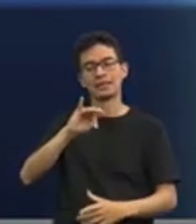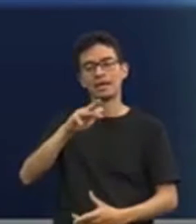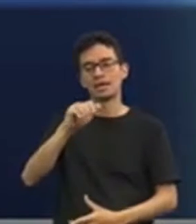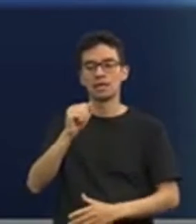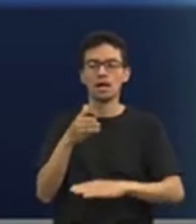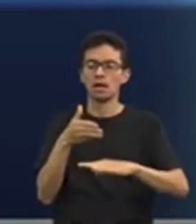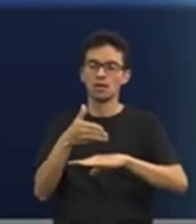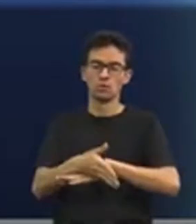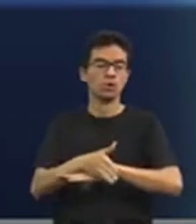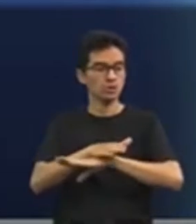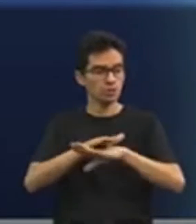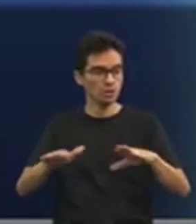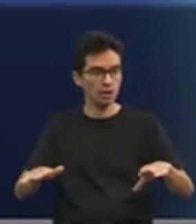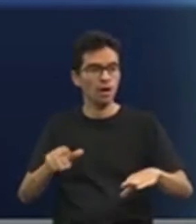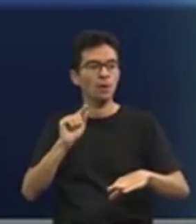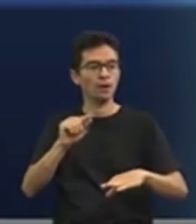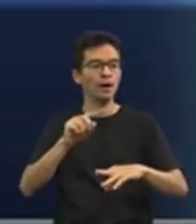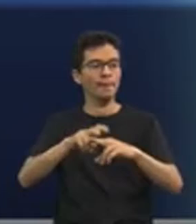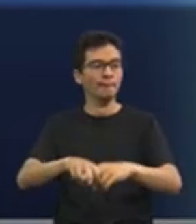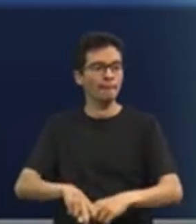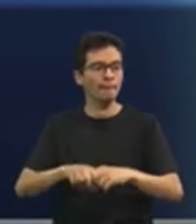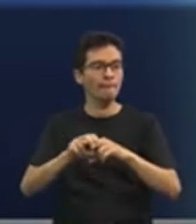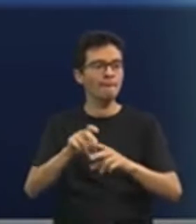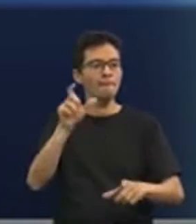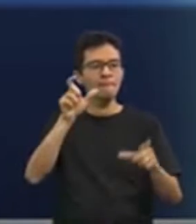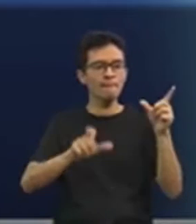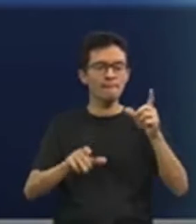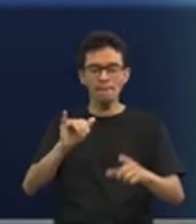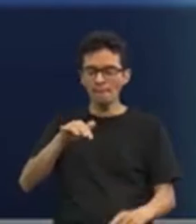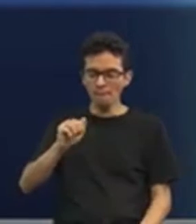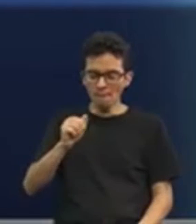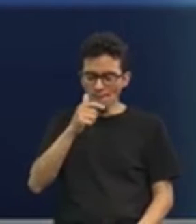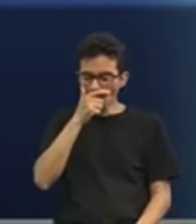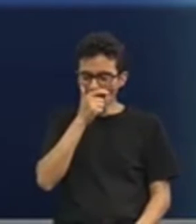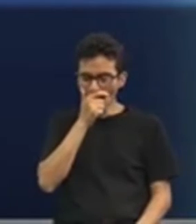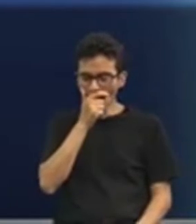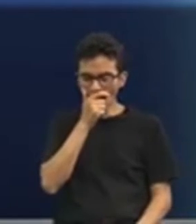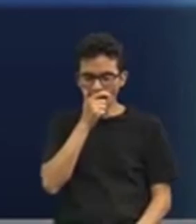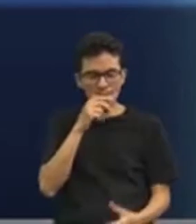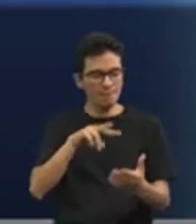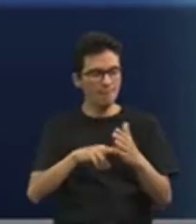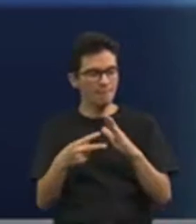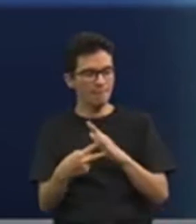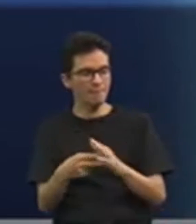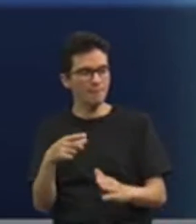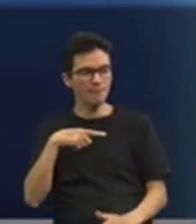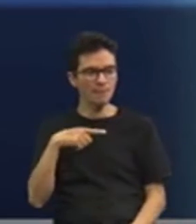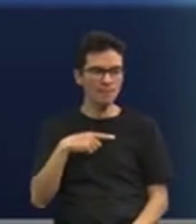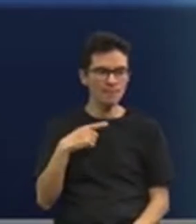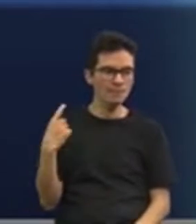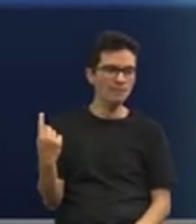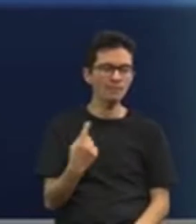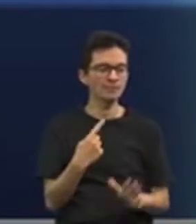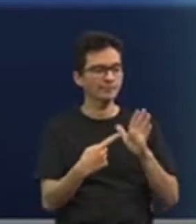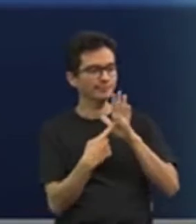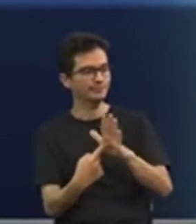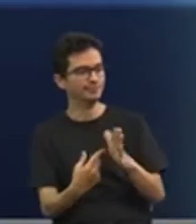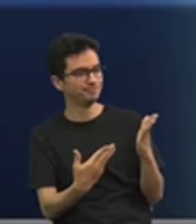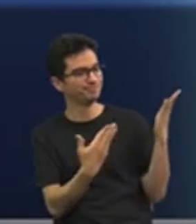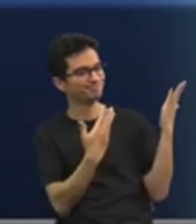tua por causa da forma também essa passagem é significativa E logo depois nós temos